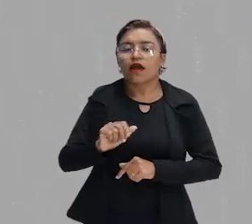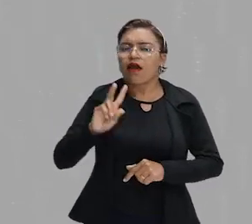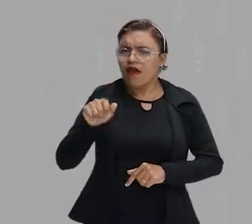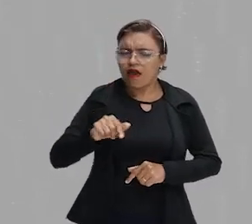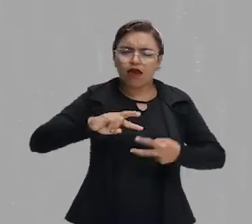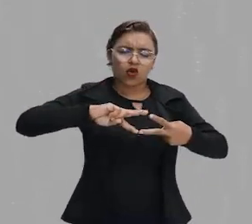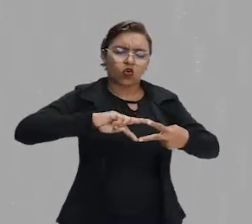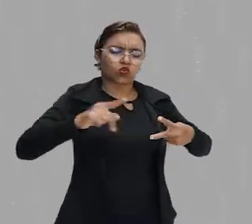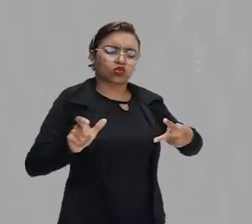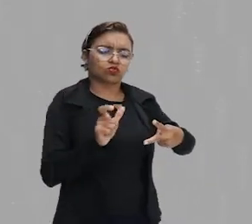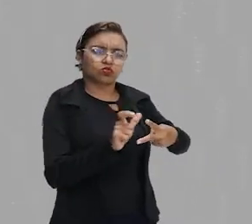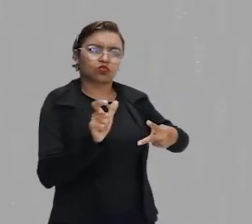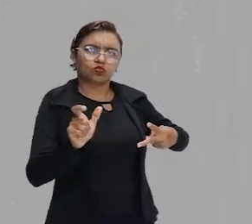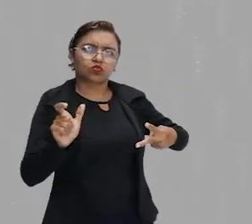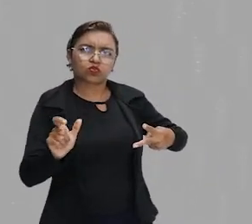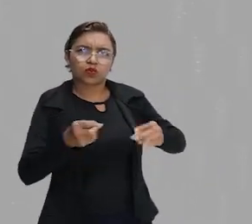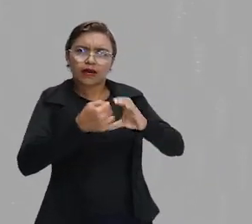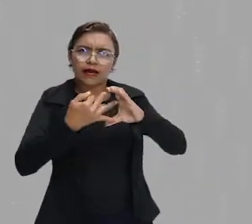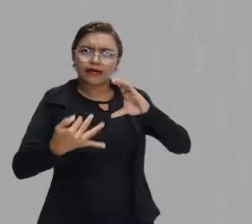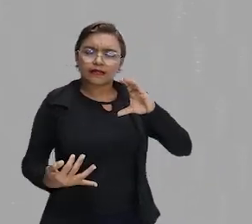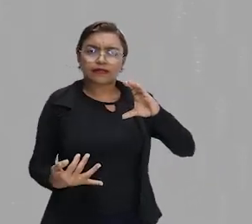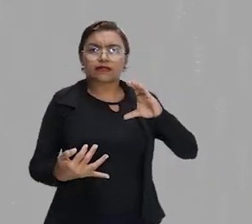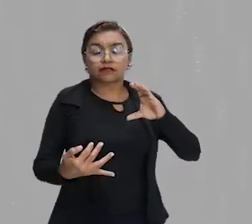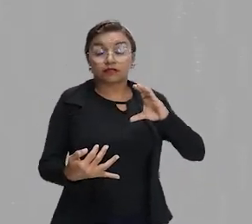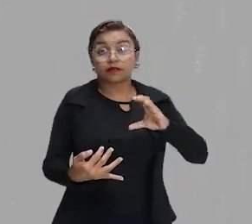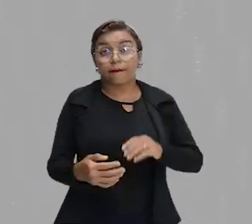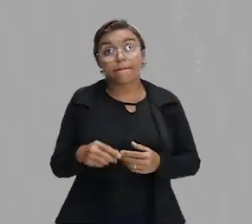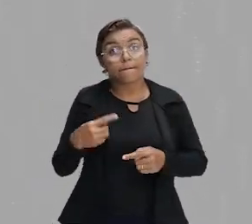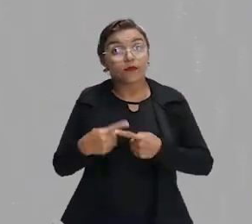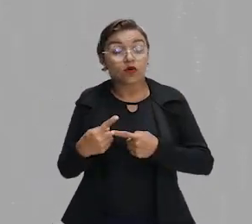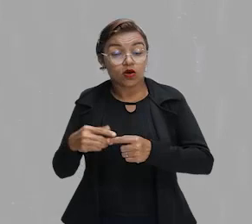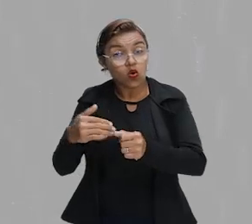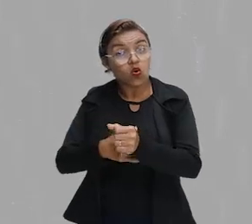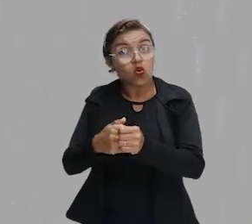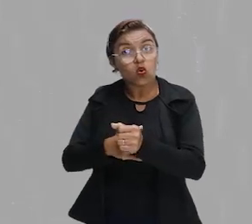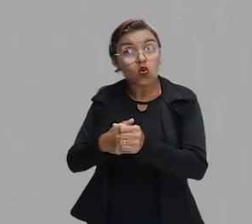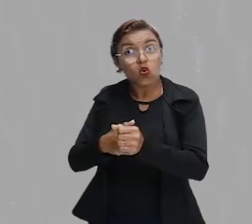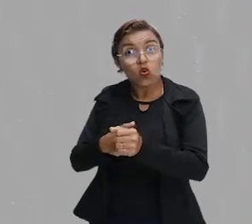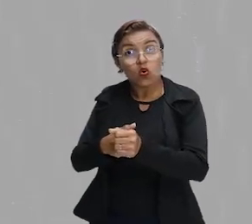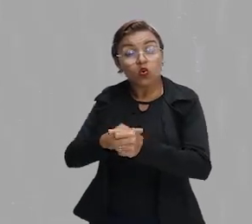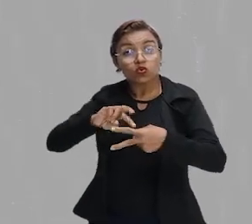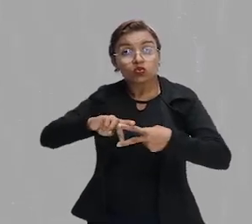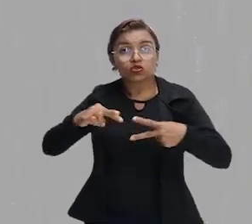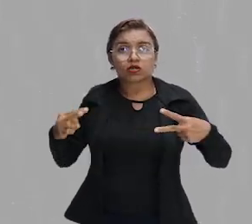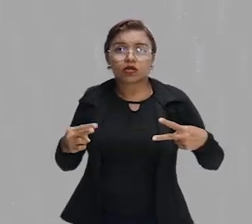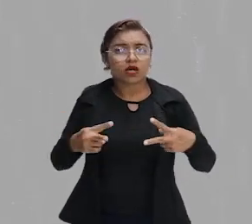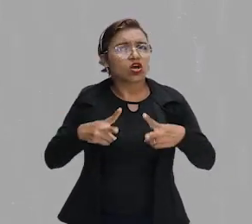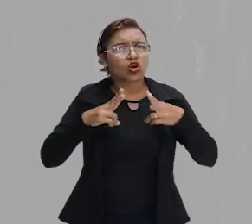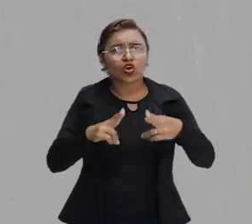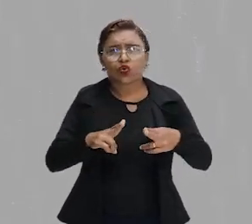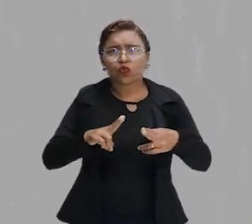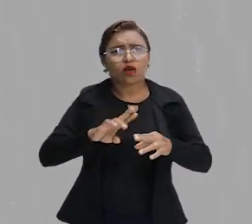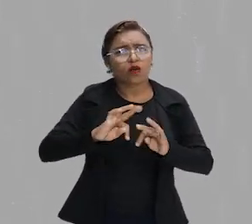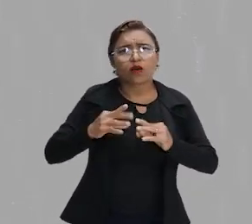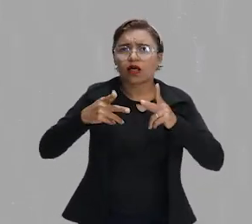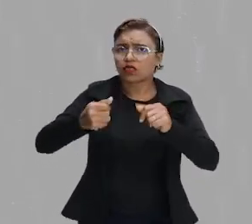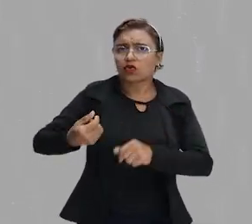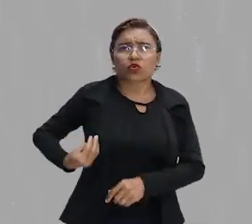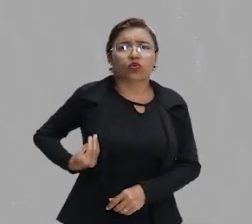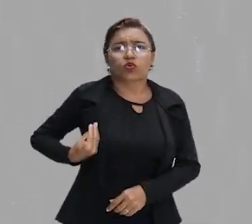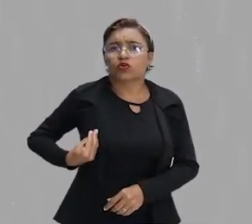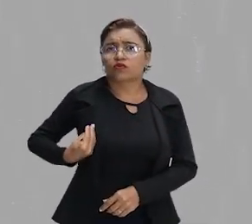que codificam as características daquele indivíduo. Porque o código genético ele é o mesmo para todos os seres vivos. O